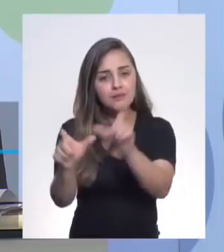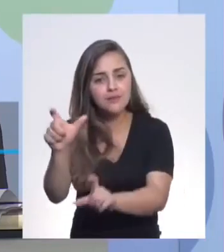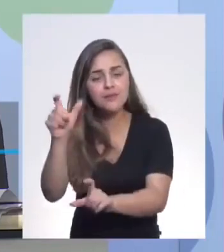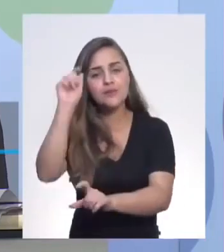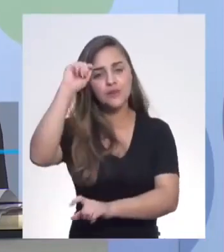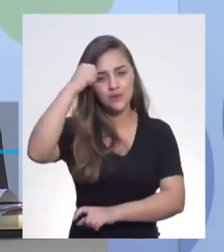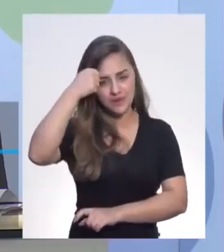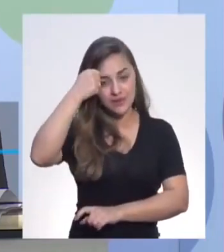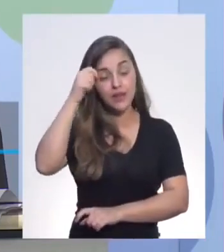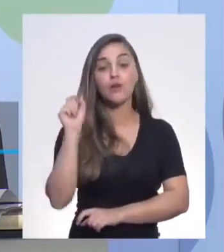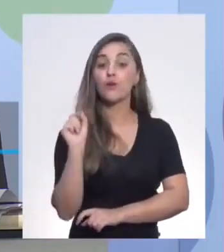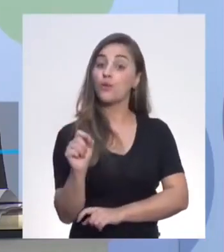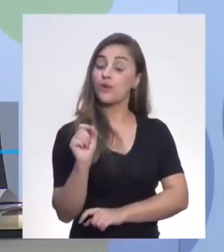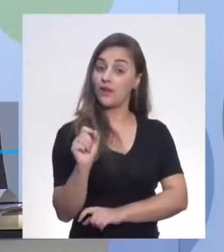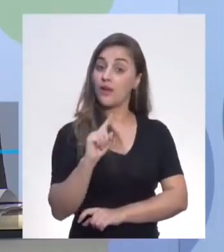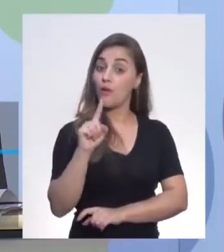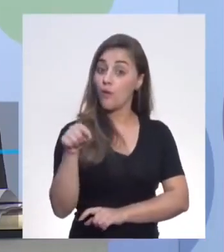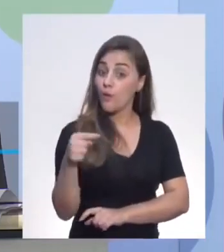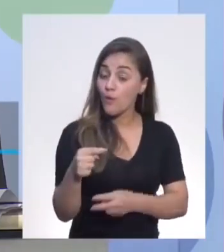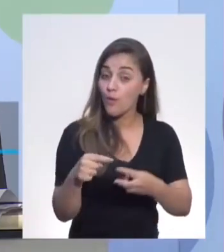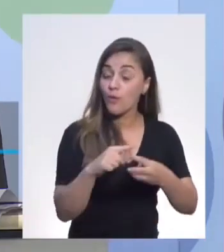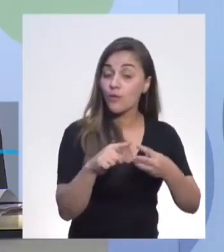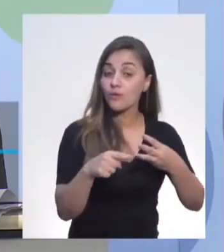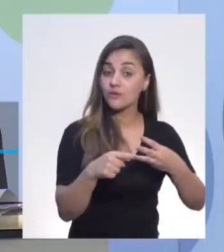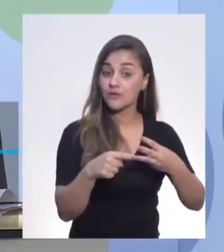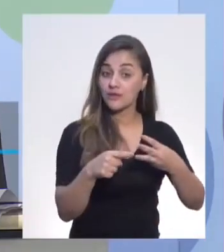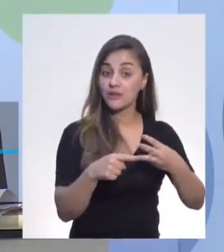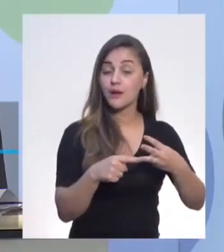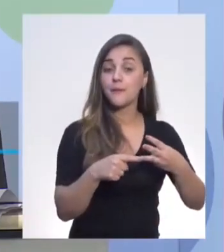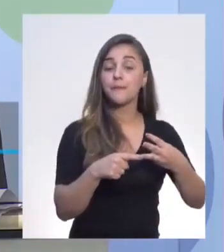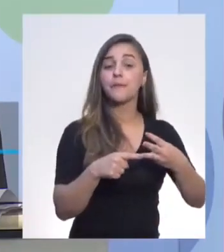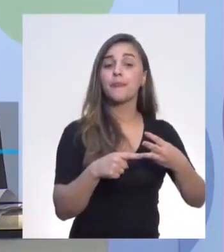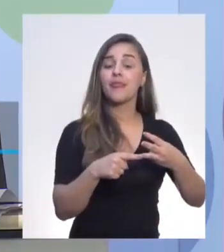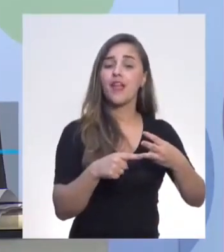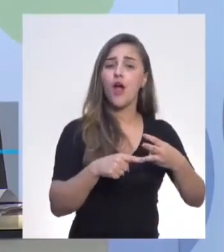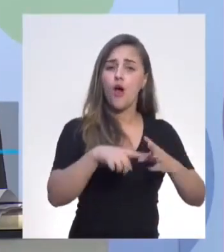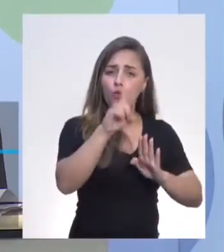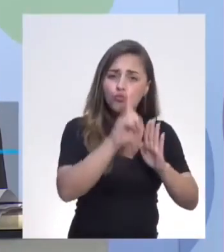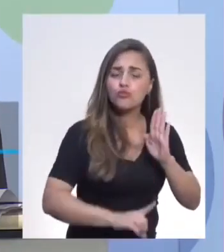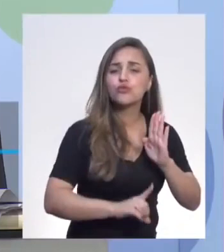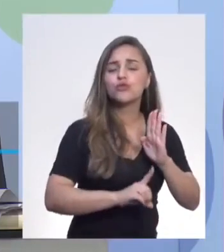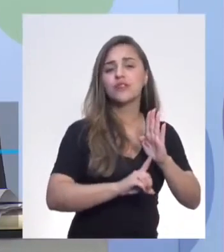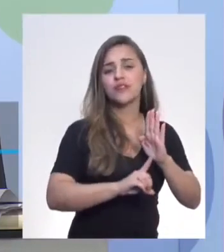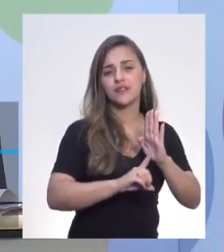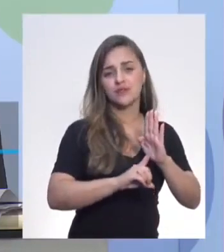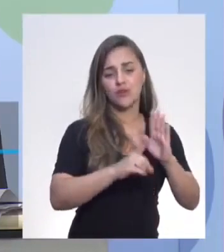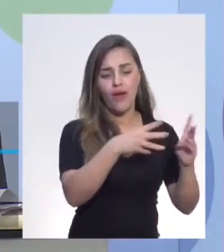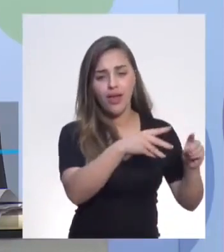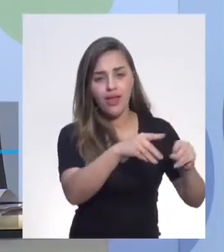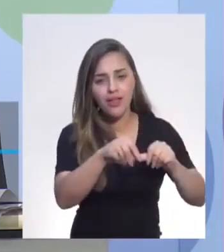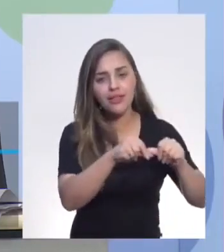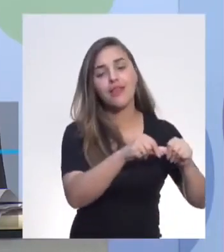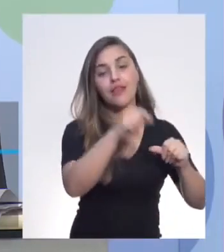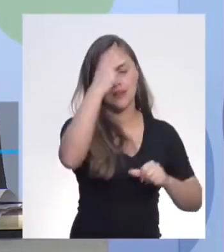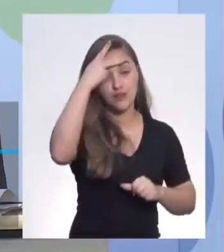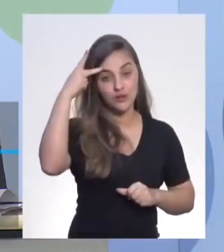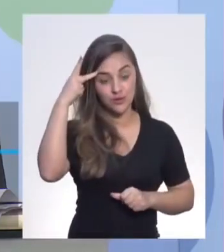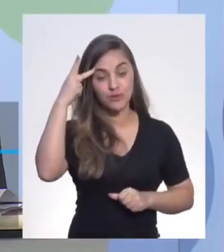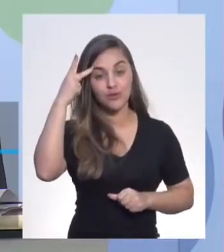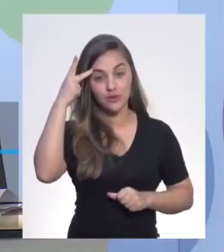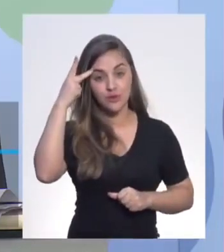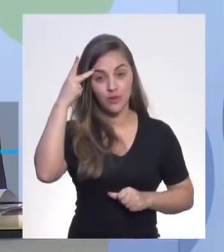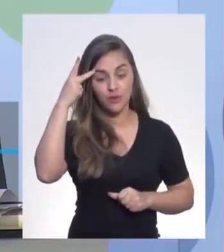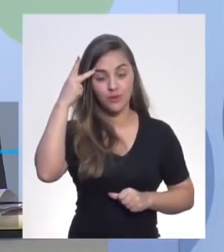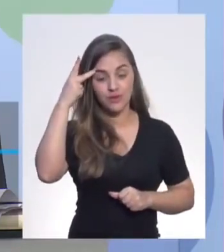E outra conquista muitíssimo importante foi o direito à terra de pessoas descendentes de